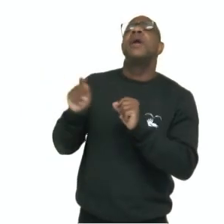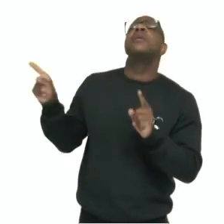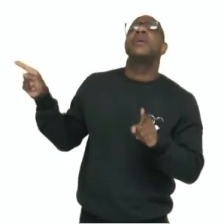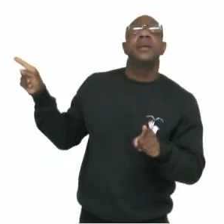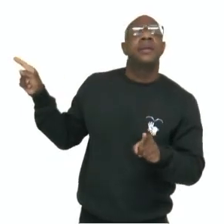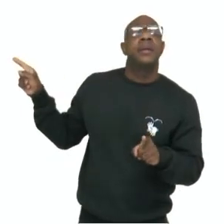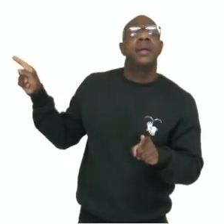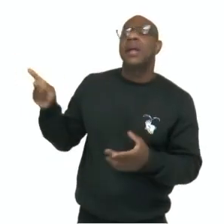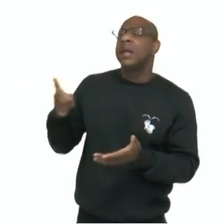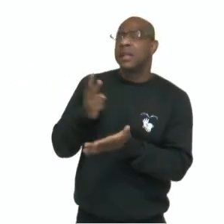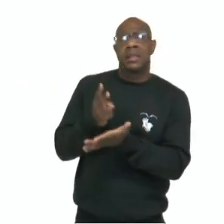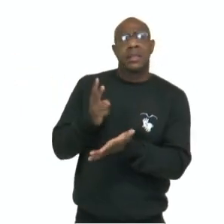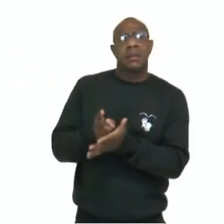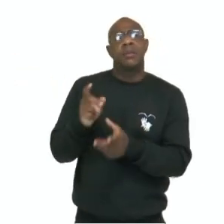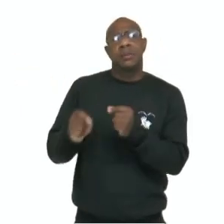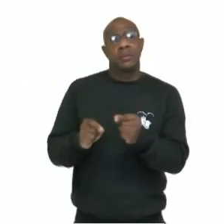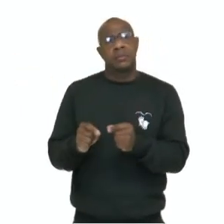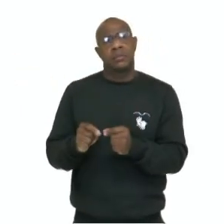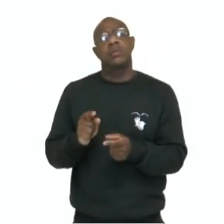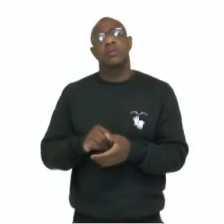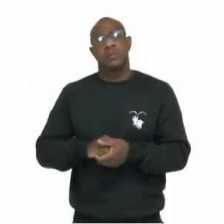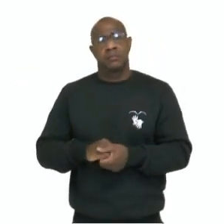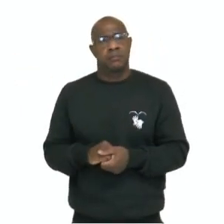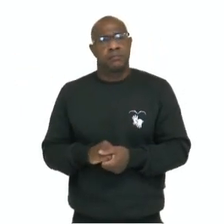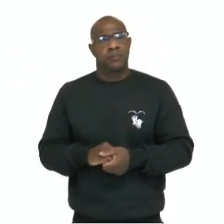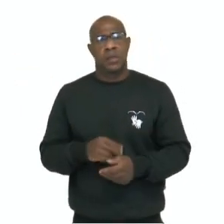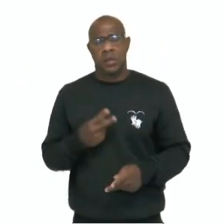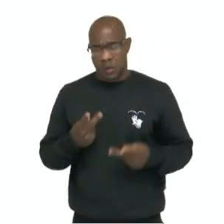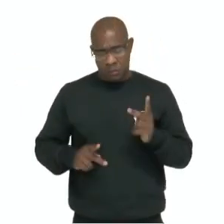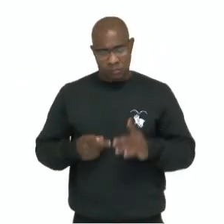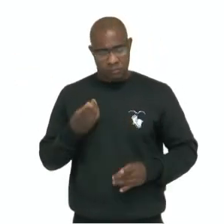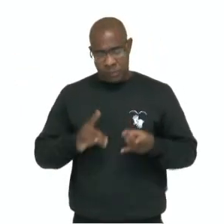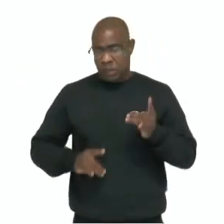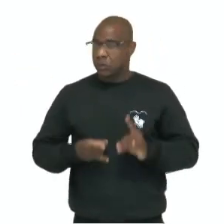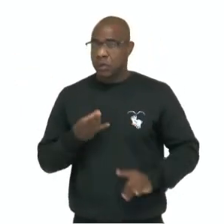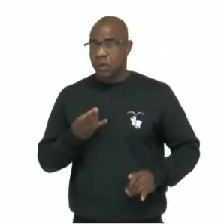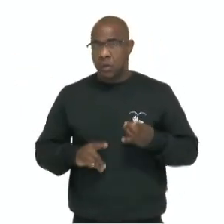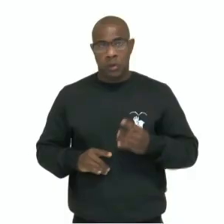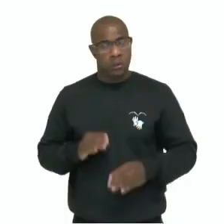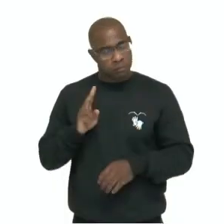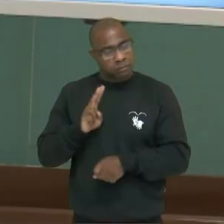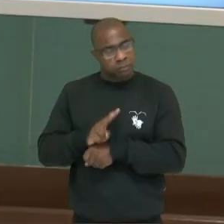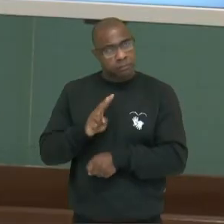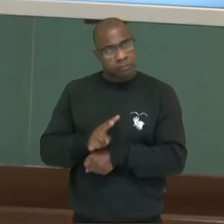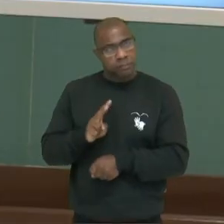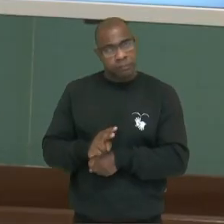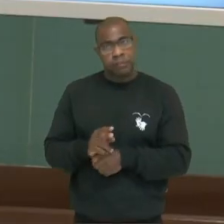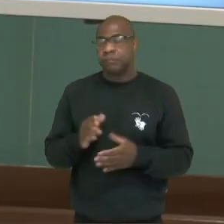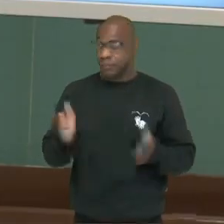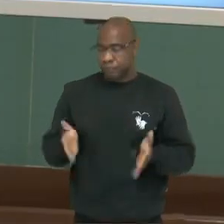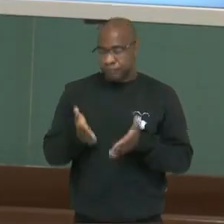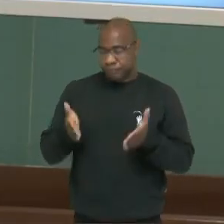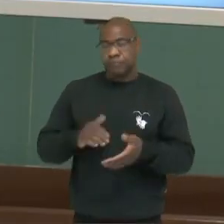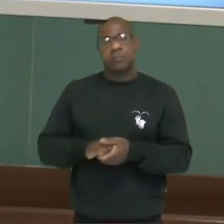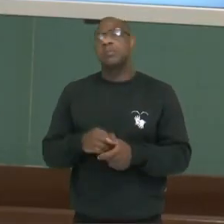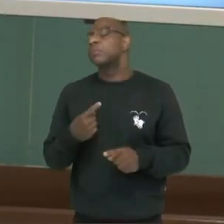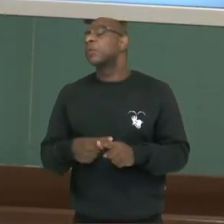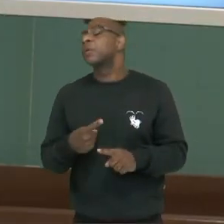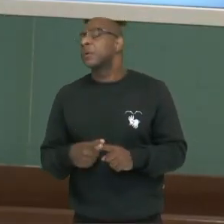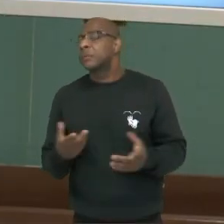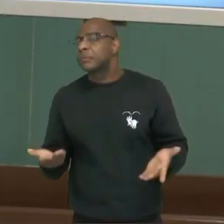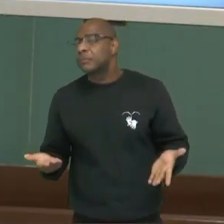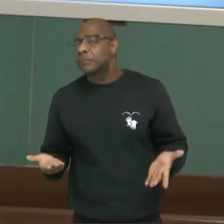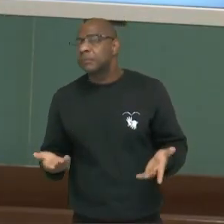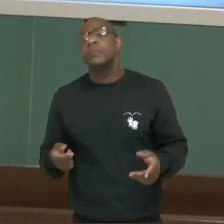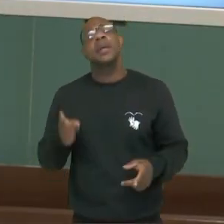Ela mantém os níveis de estrógeno e progesterona. Mantém sempre alto. Por quê? Vocês lembram por quê?